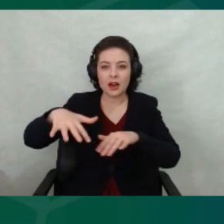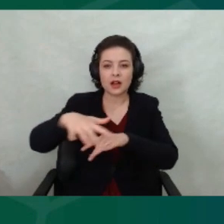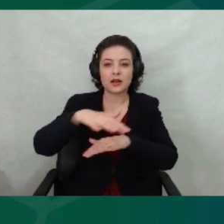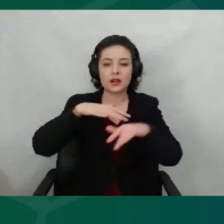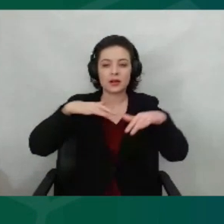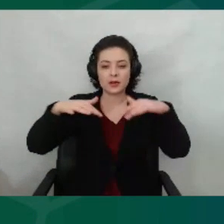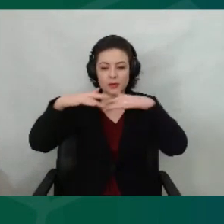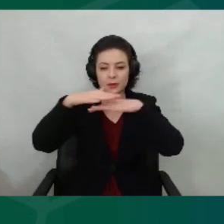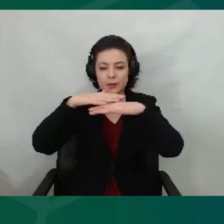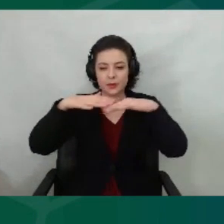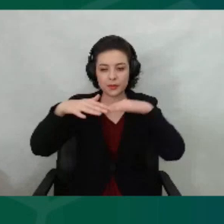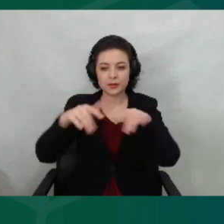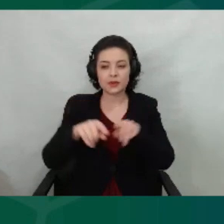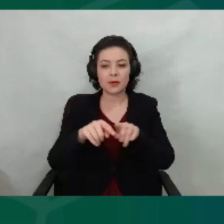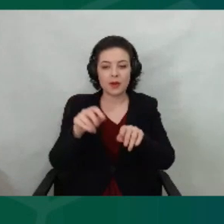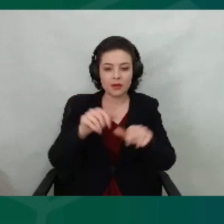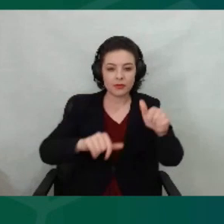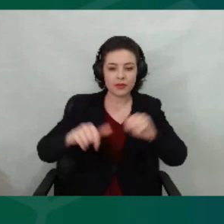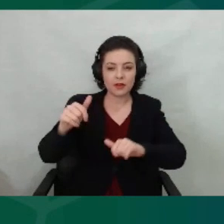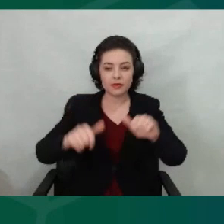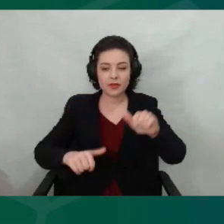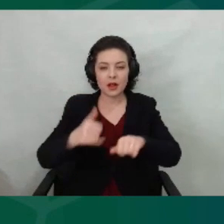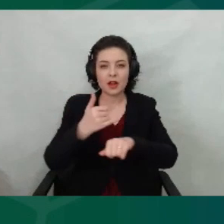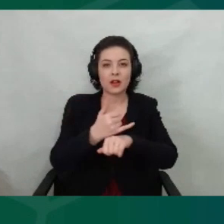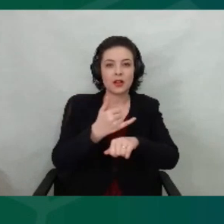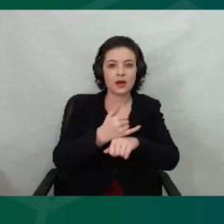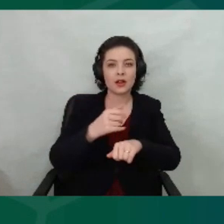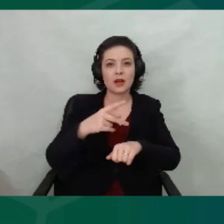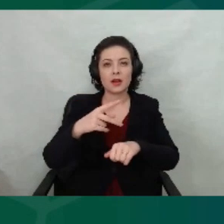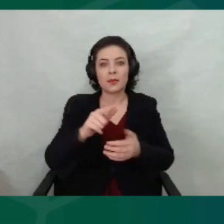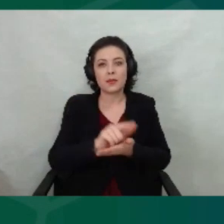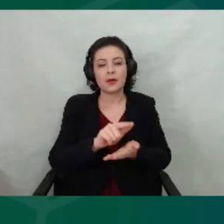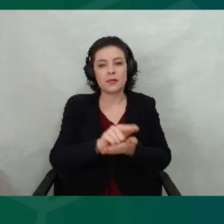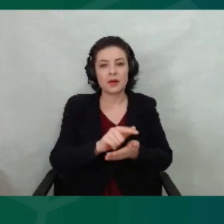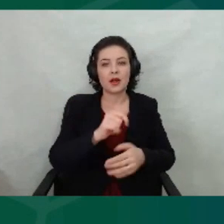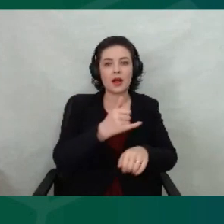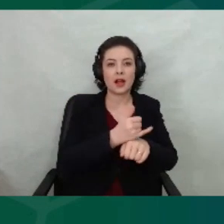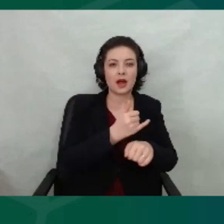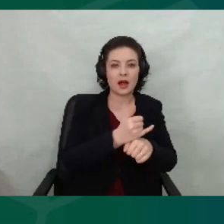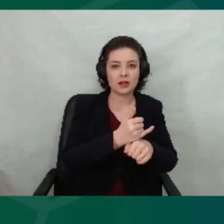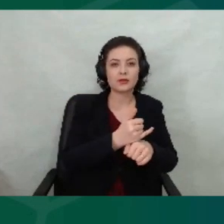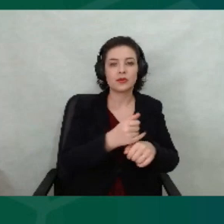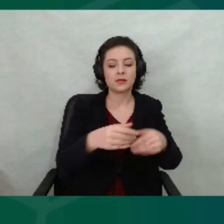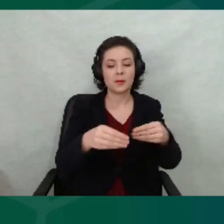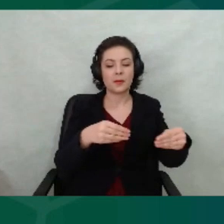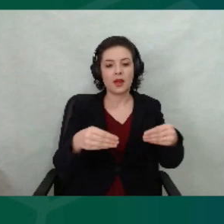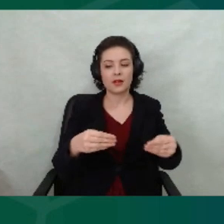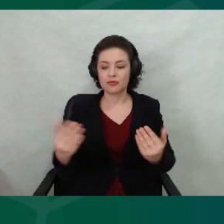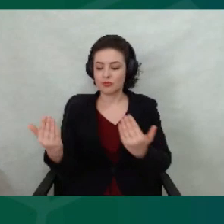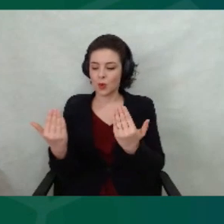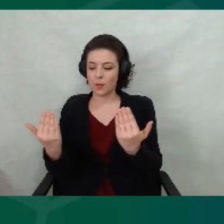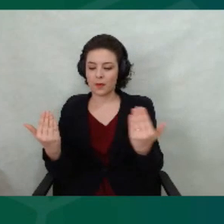no aerossol, no cobre, no papelão, no aço inoxidável e plástico. E os resultados foram